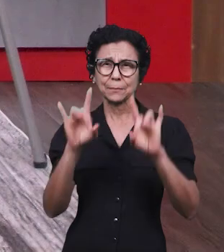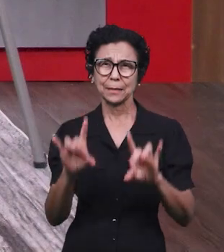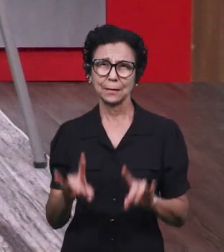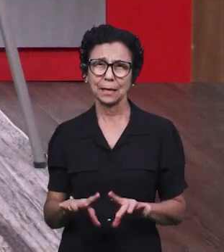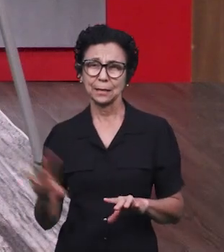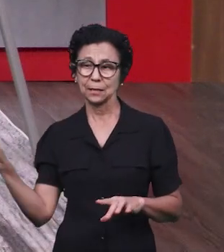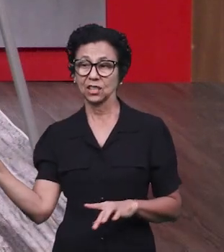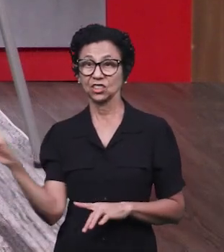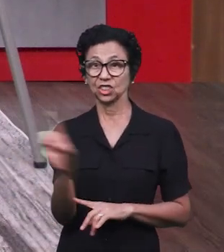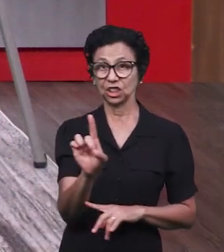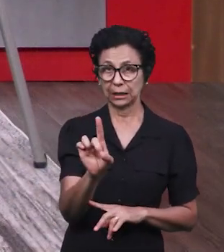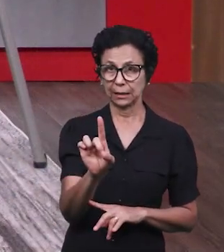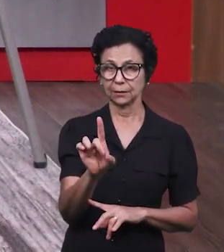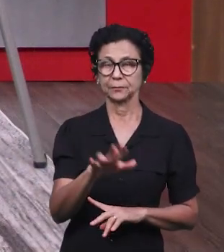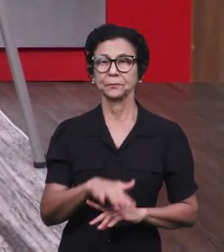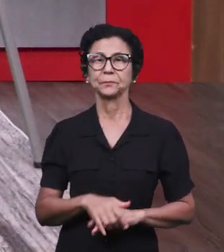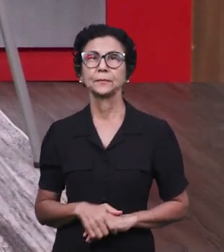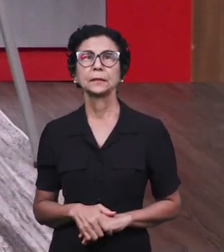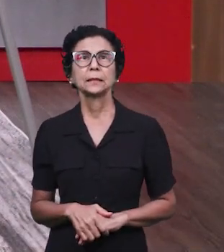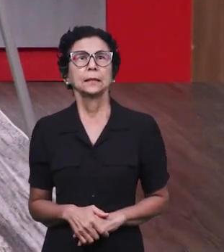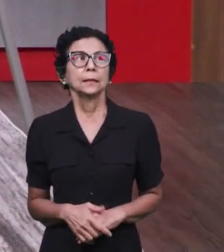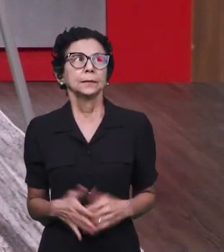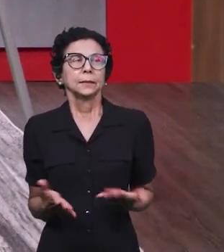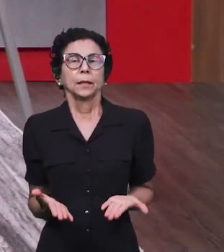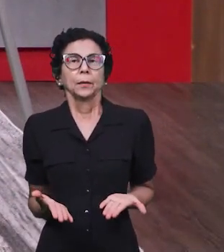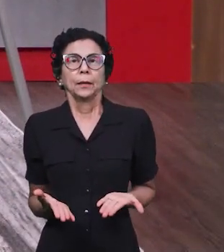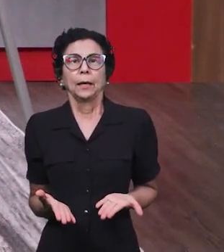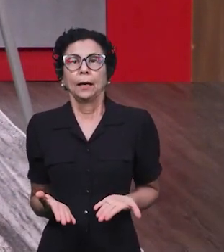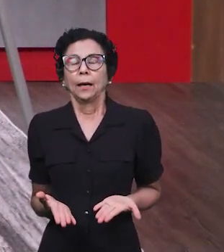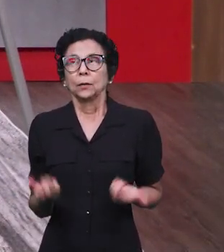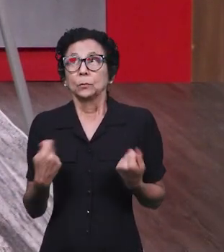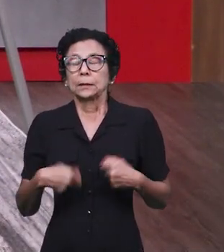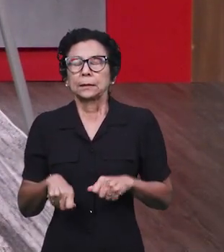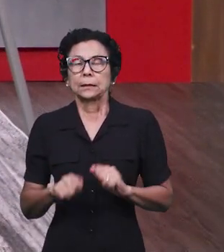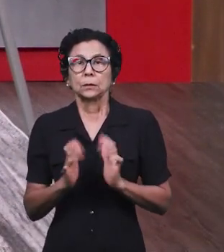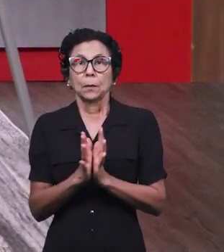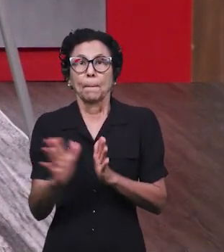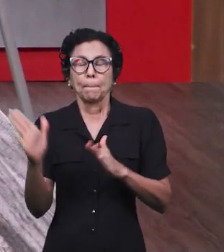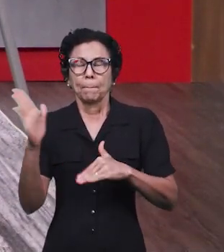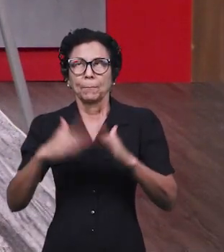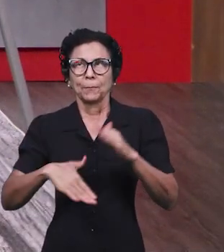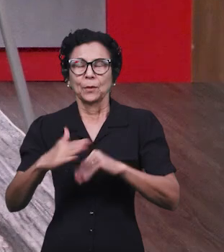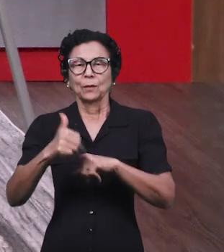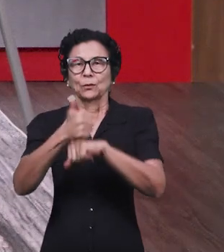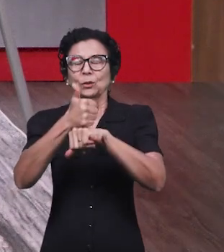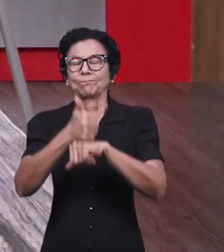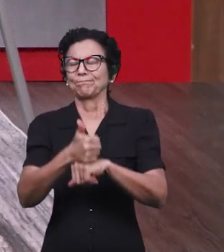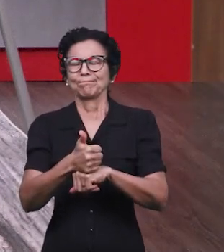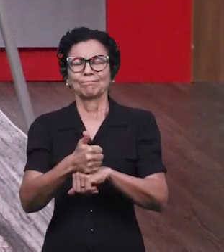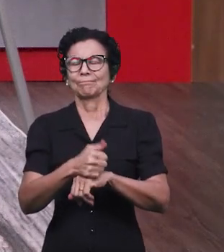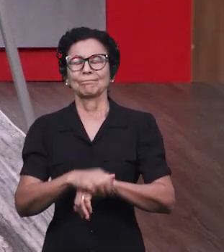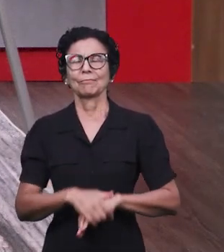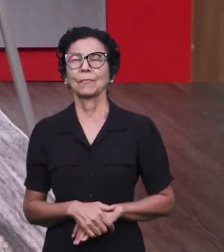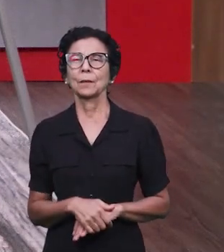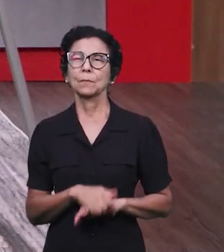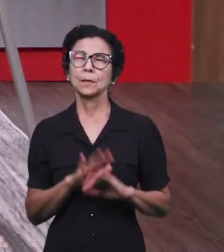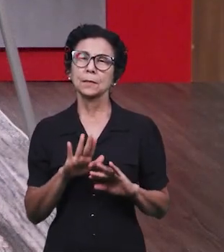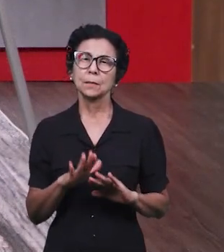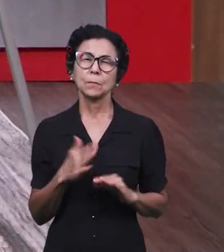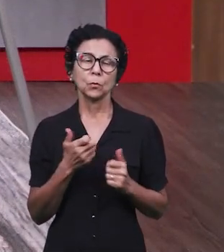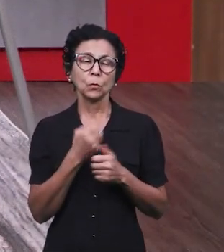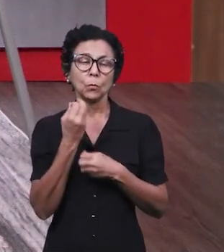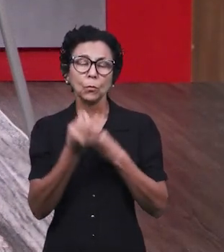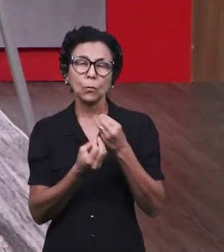socorro não é uma coisa que precisa de um kit especializado. Tem que ter só, assim, uma noção do que